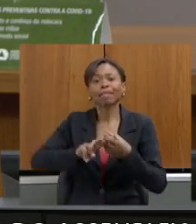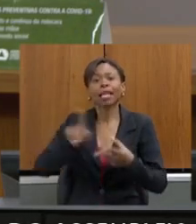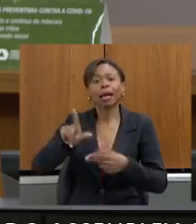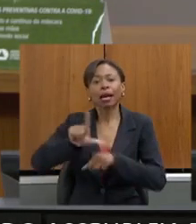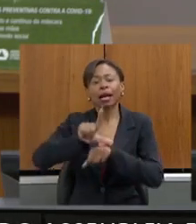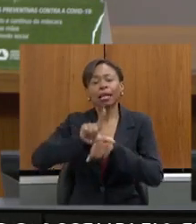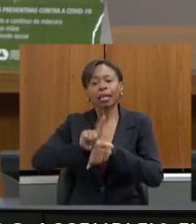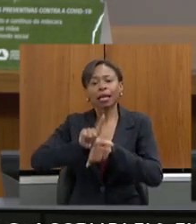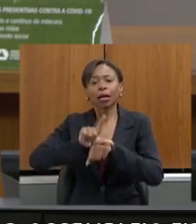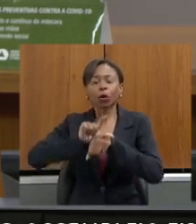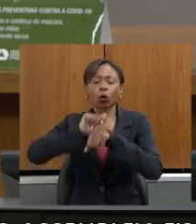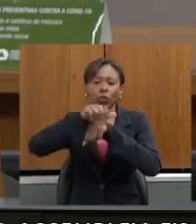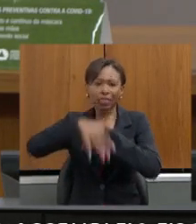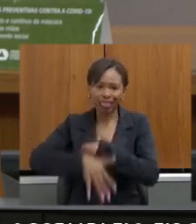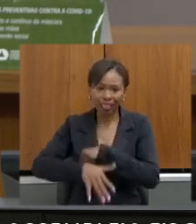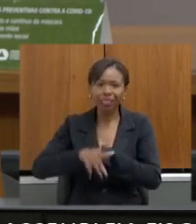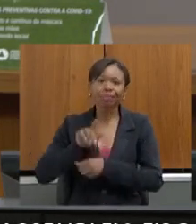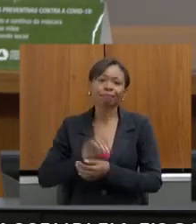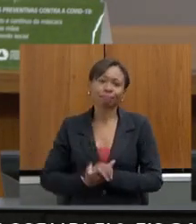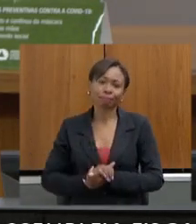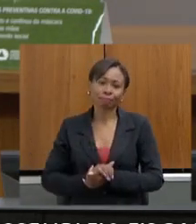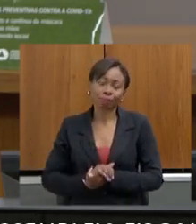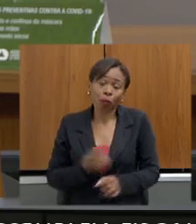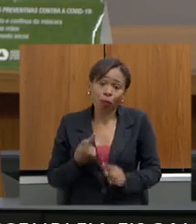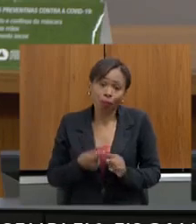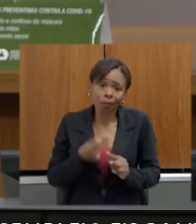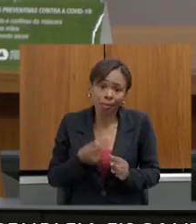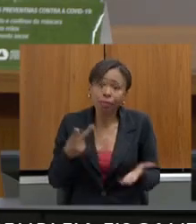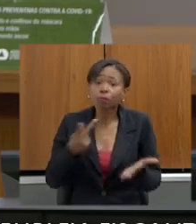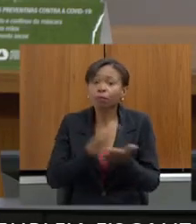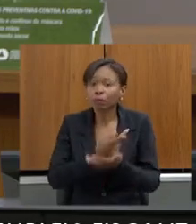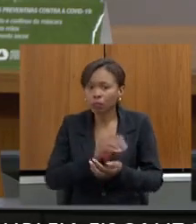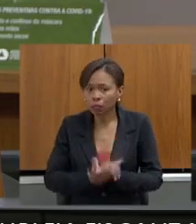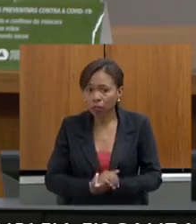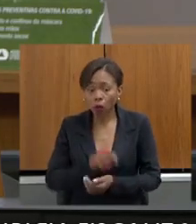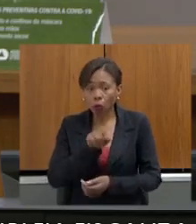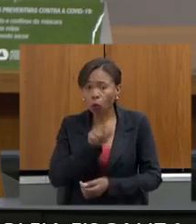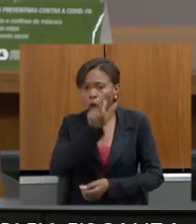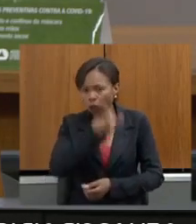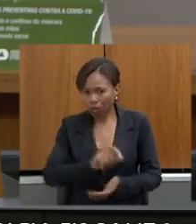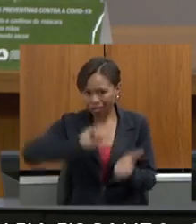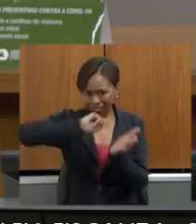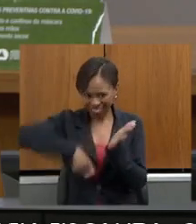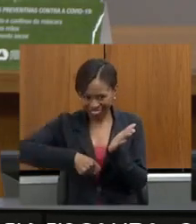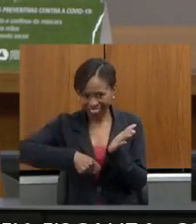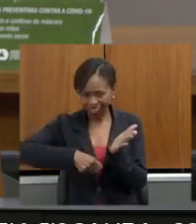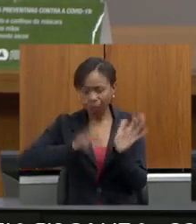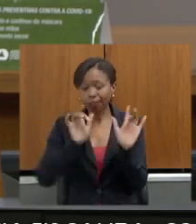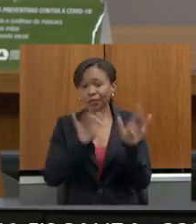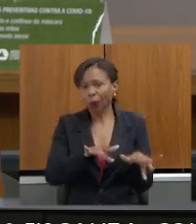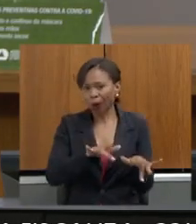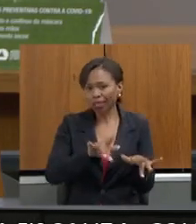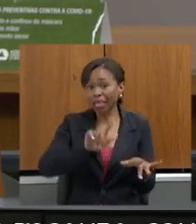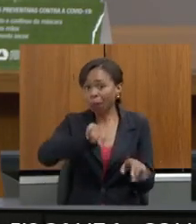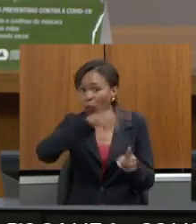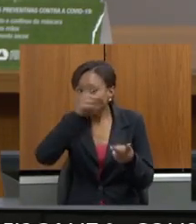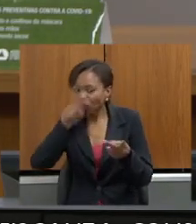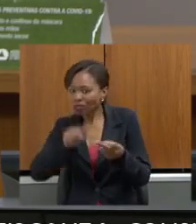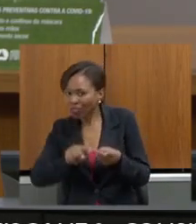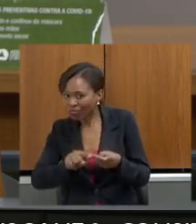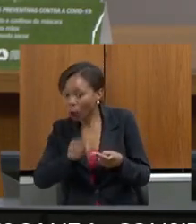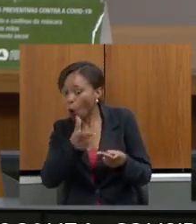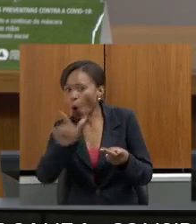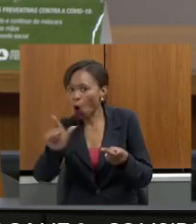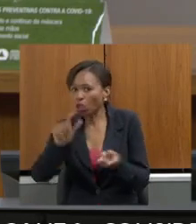porque é porque o que acontecia ele abandonava o contrato para que o segundo que era